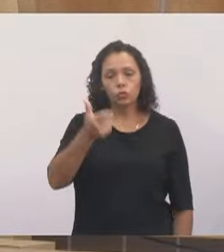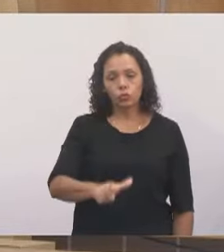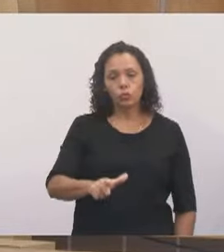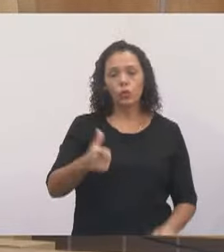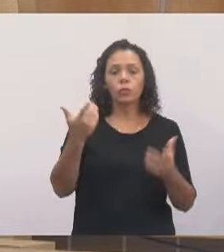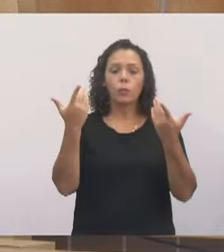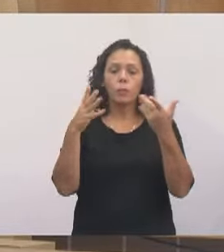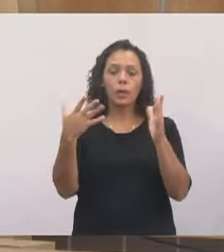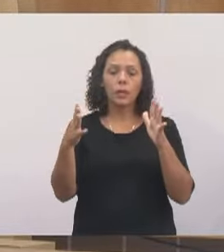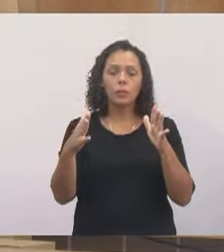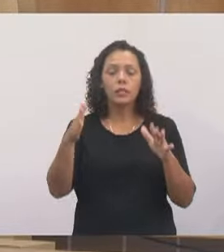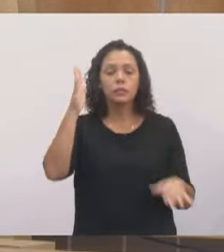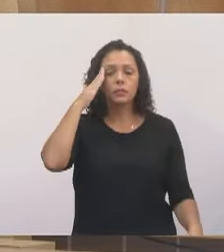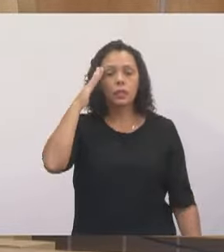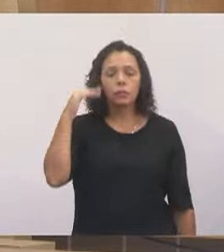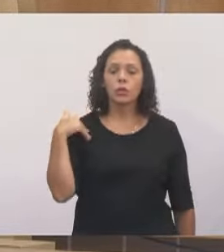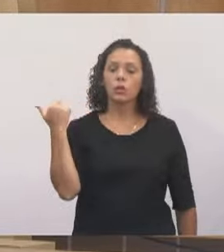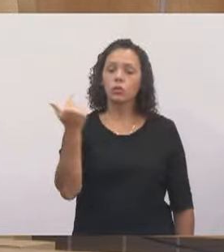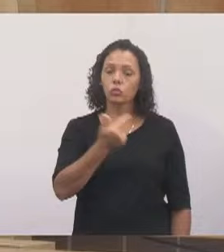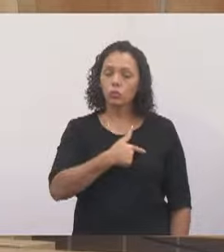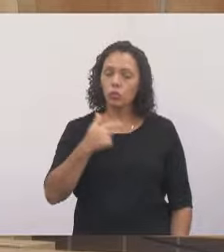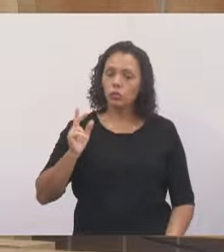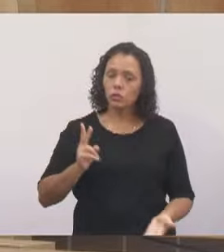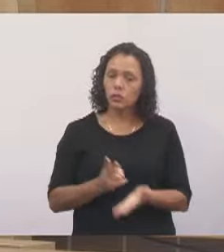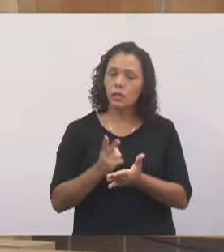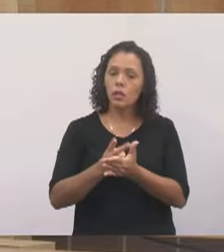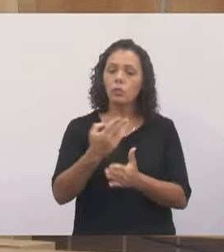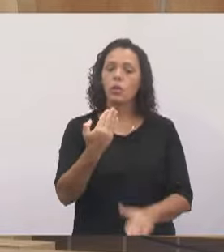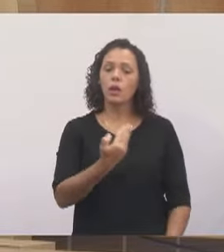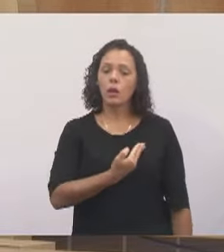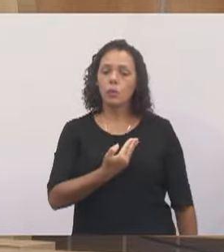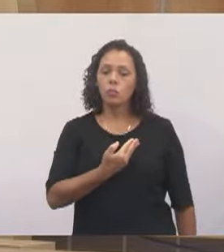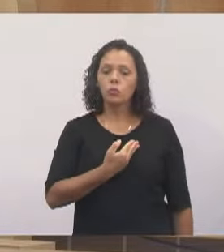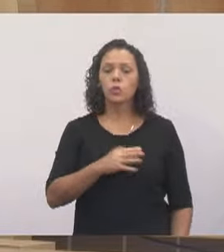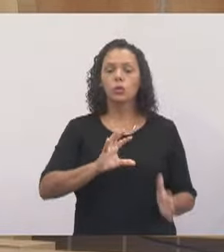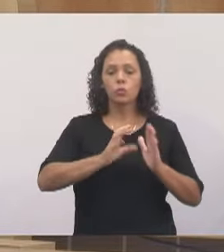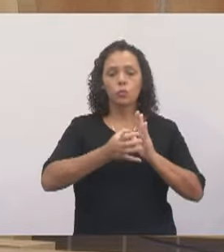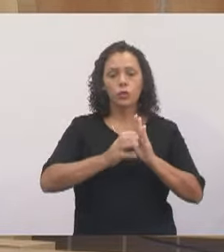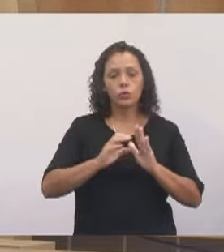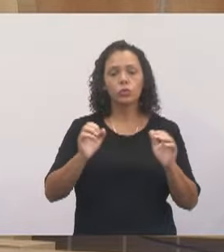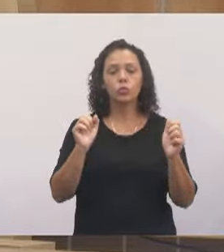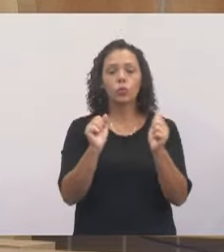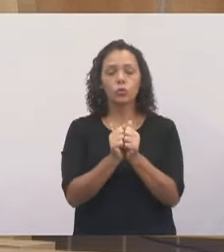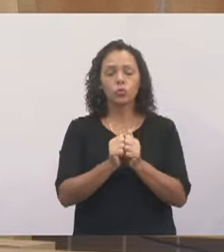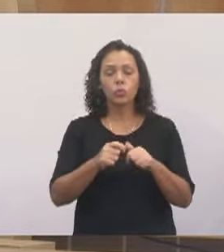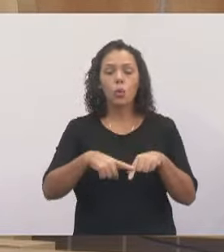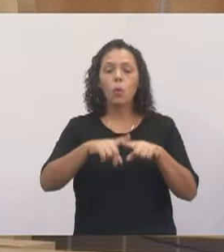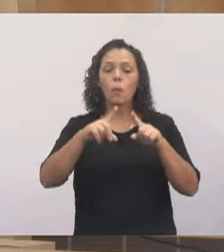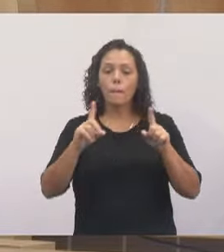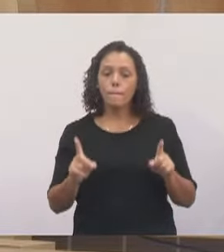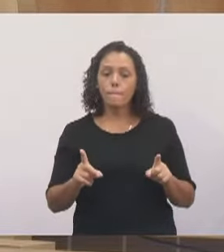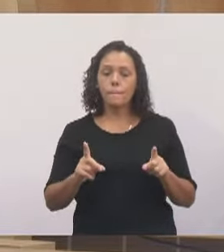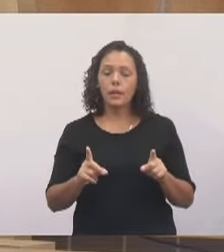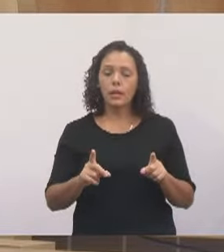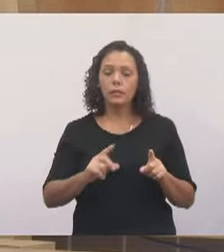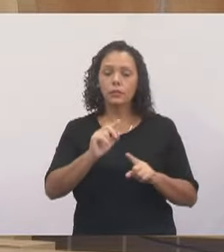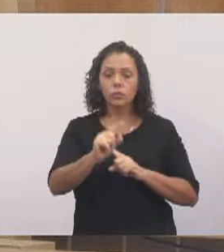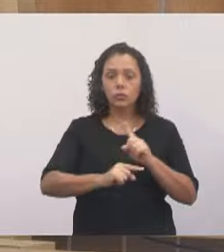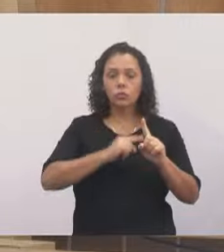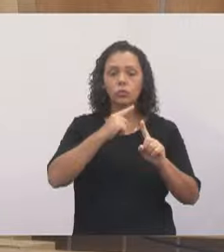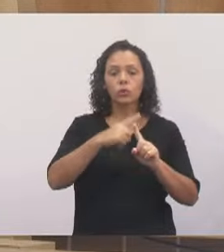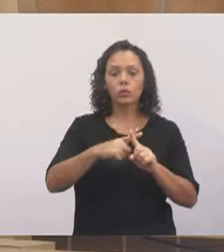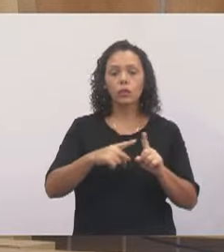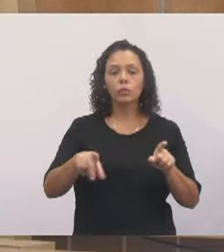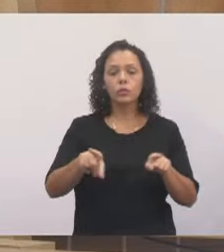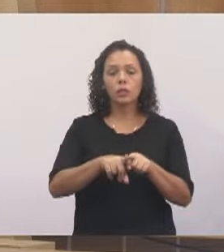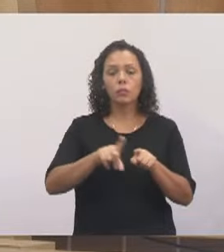a gente, até hoje, né, a gente foi parceiro, né, de partido junto, mas não não é por isso que a gente não vai se somar na luta do